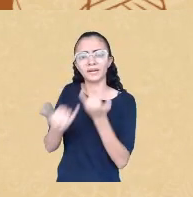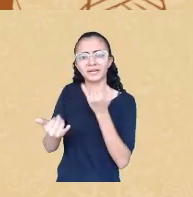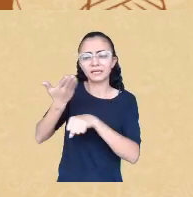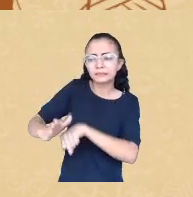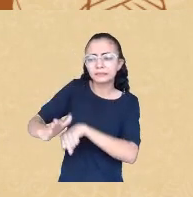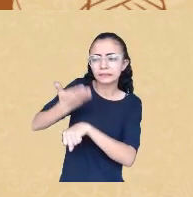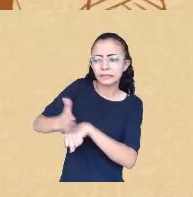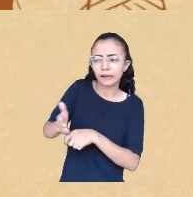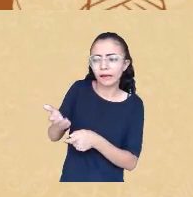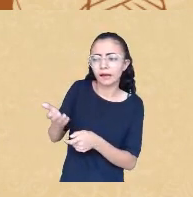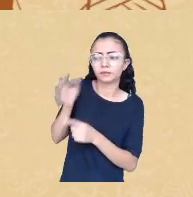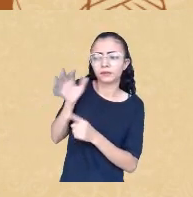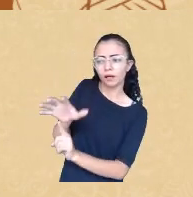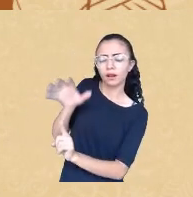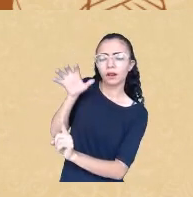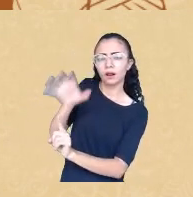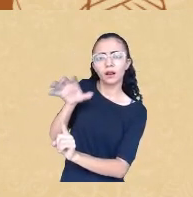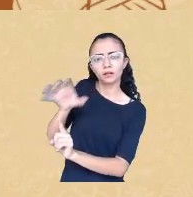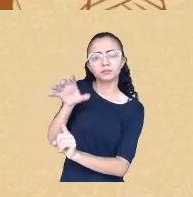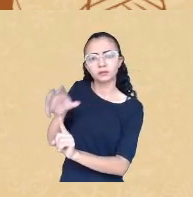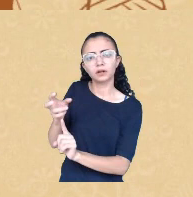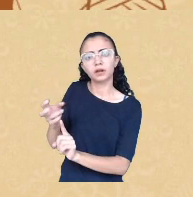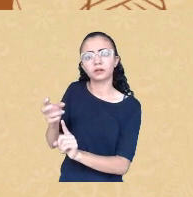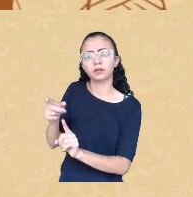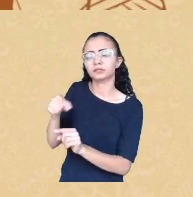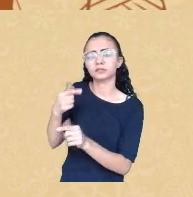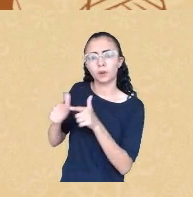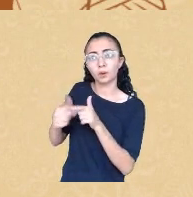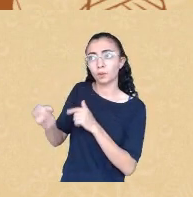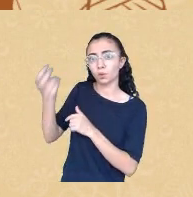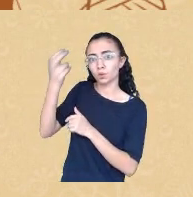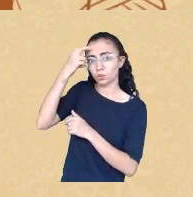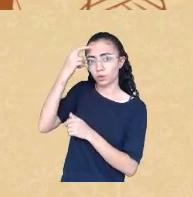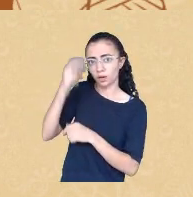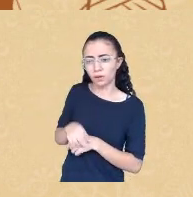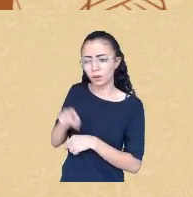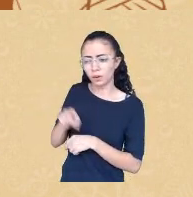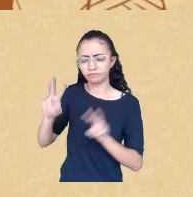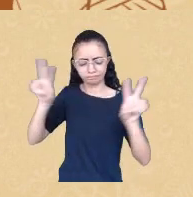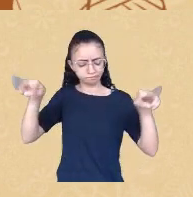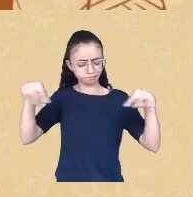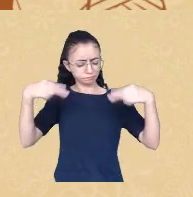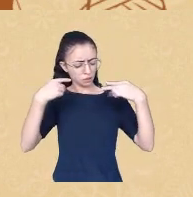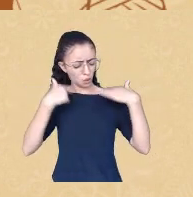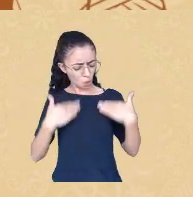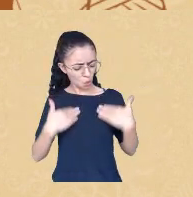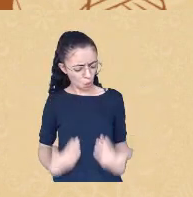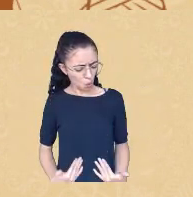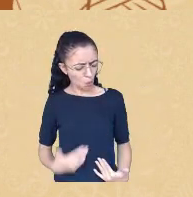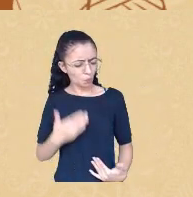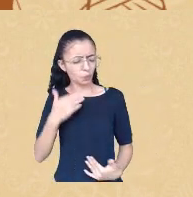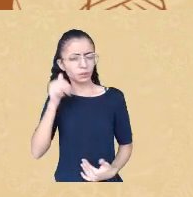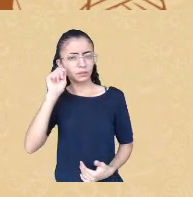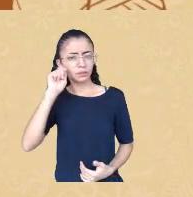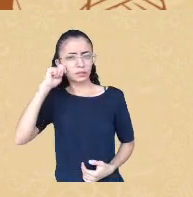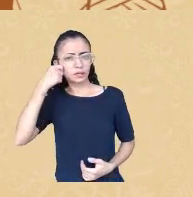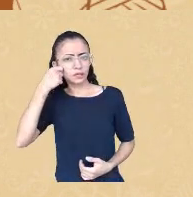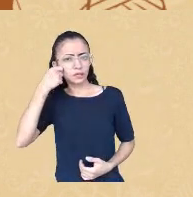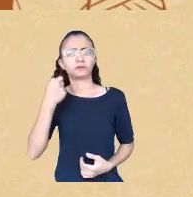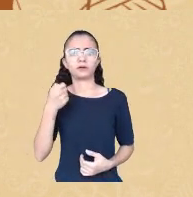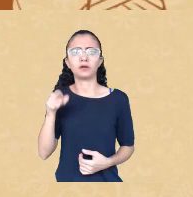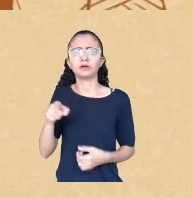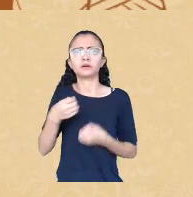cultural, afeta você ver este corpo que não é negro, esse corpo branco, falando do que ela sofre, do que o corpo da mulher